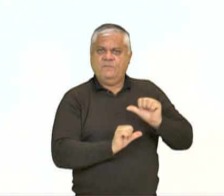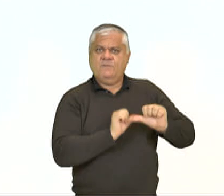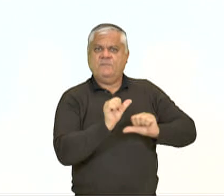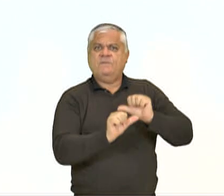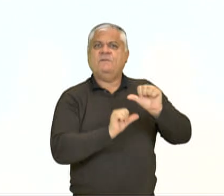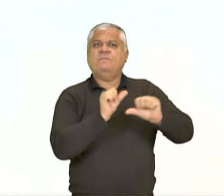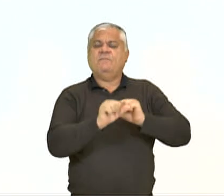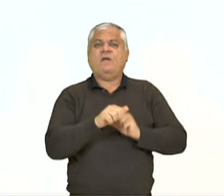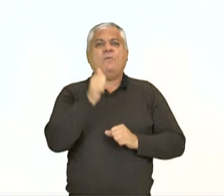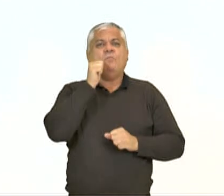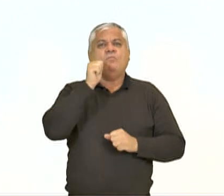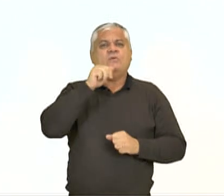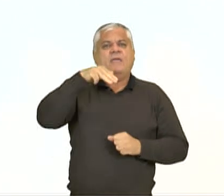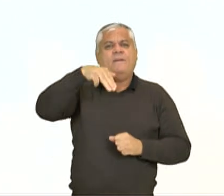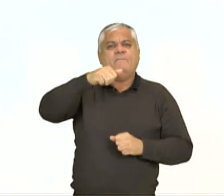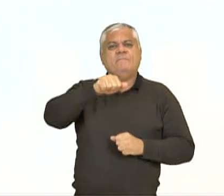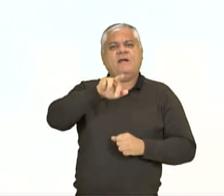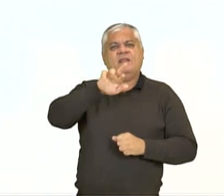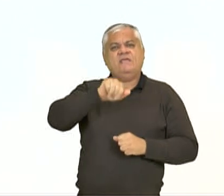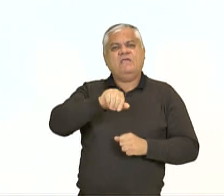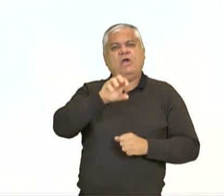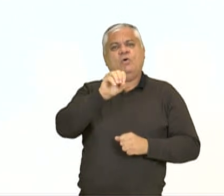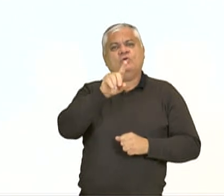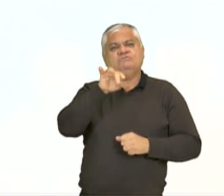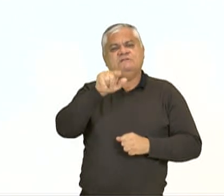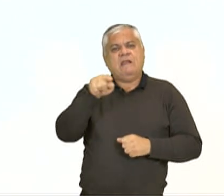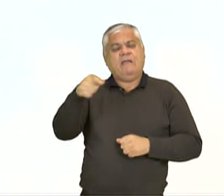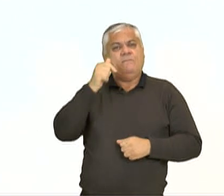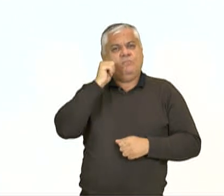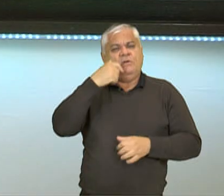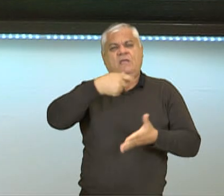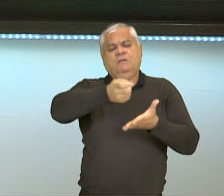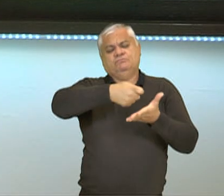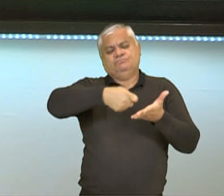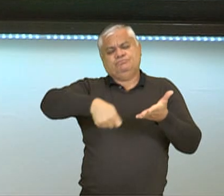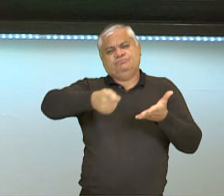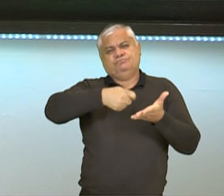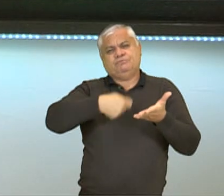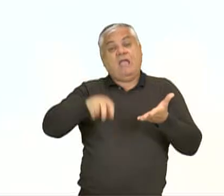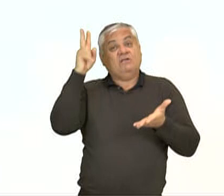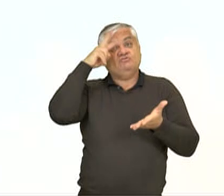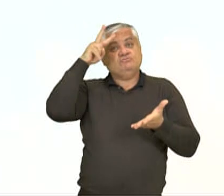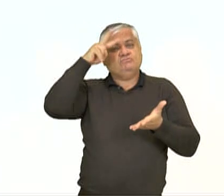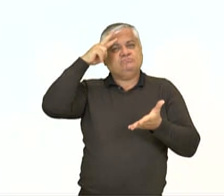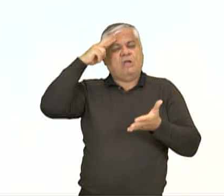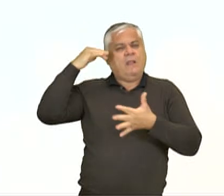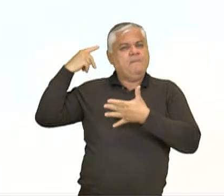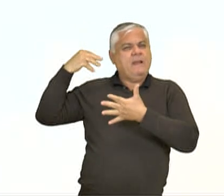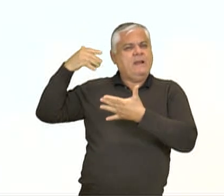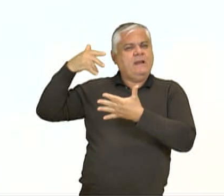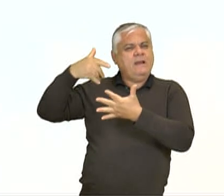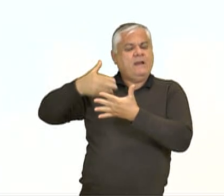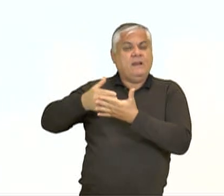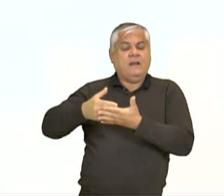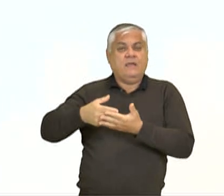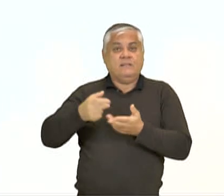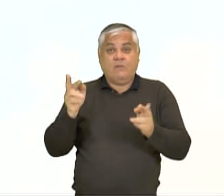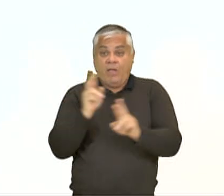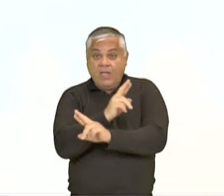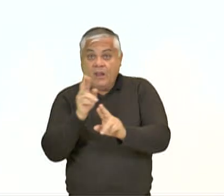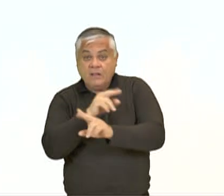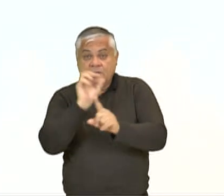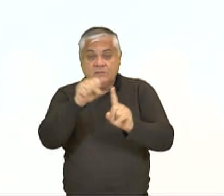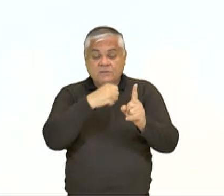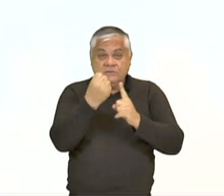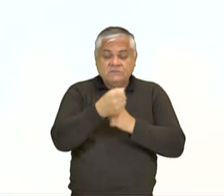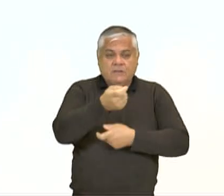historiadora Maria Odila Dias. Essa historiadora, ela vai constatar que as relações sociais e mercantis e